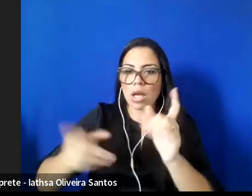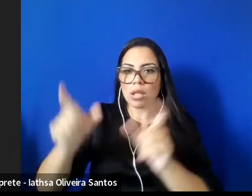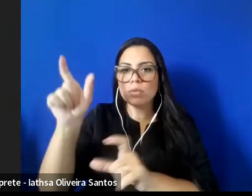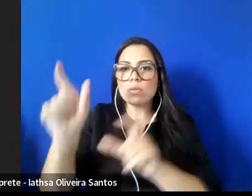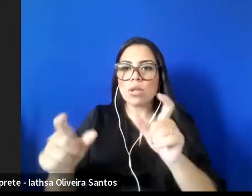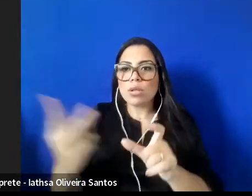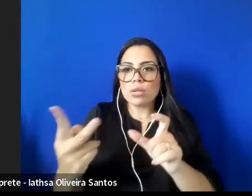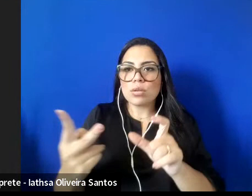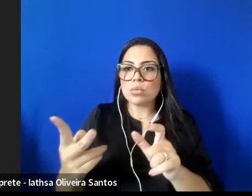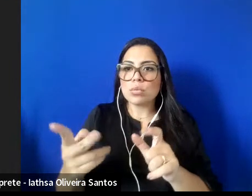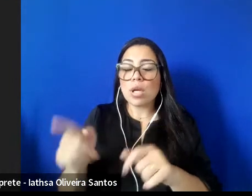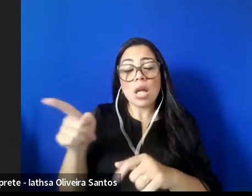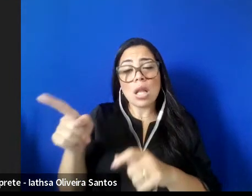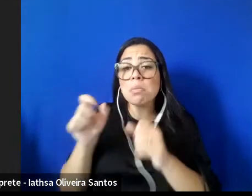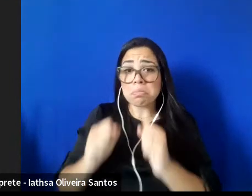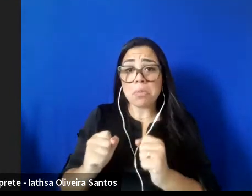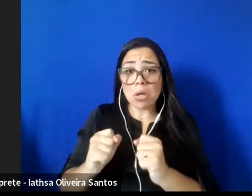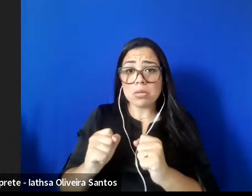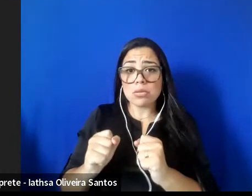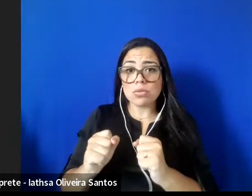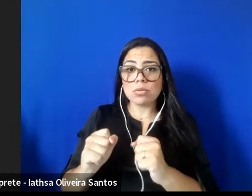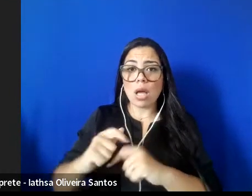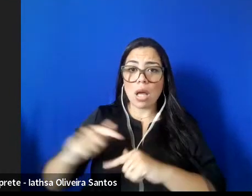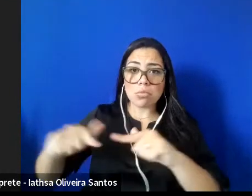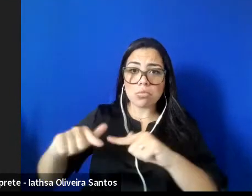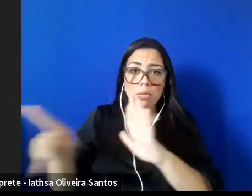é o papel dele. Então,